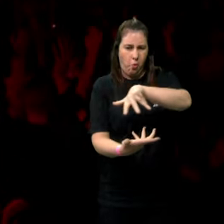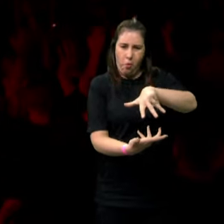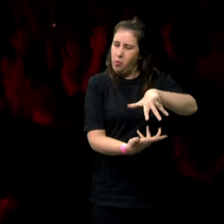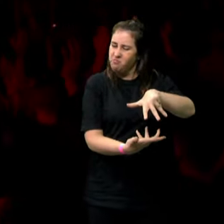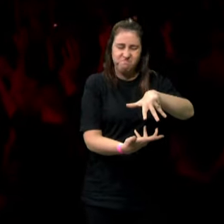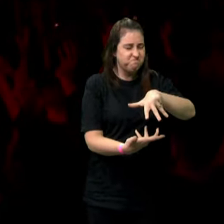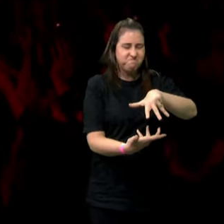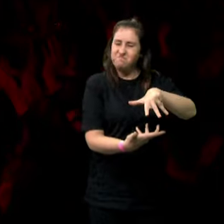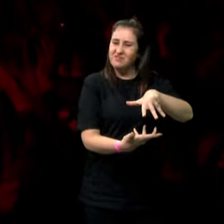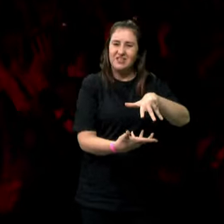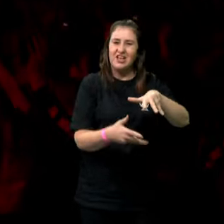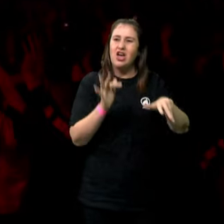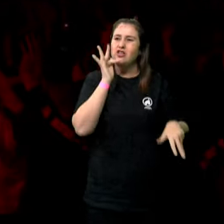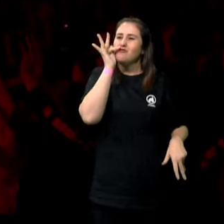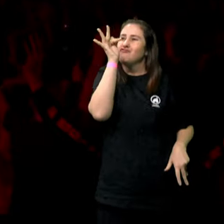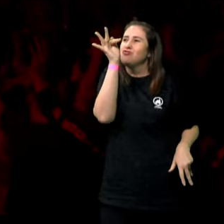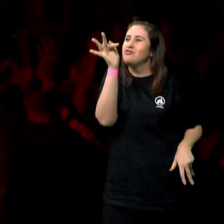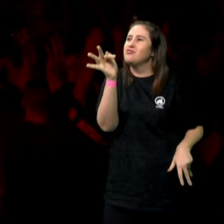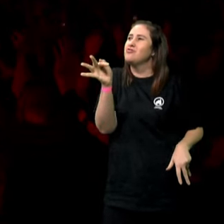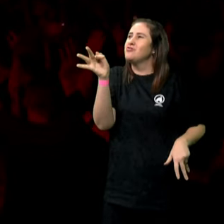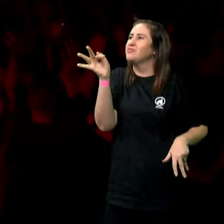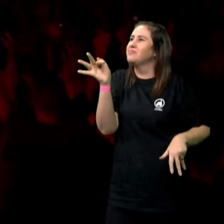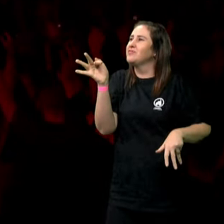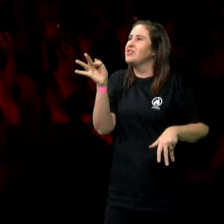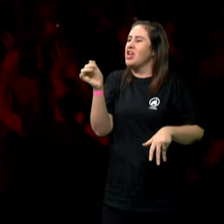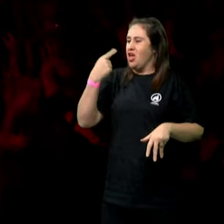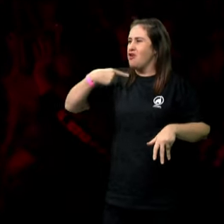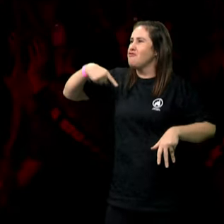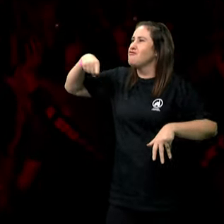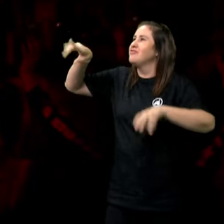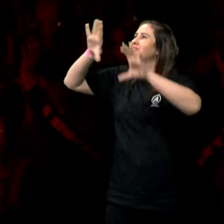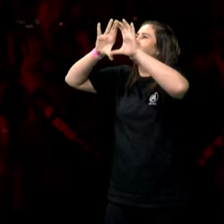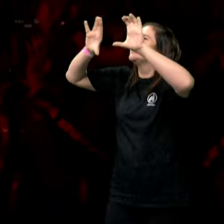não sou daqui